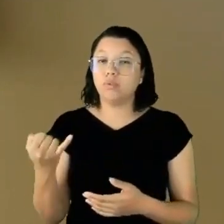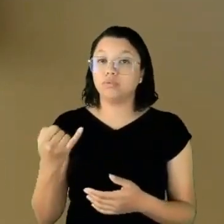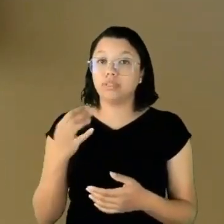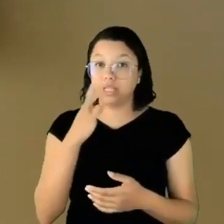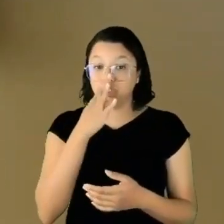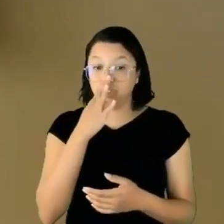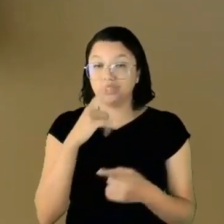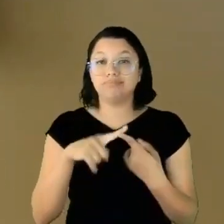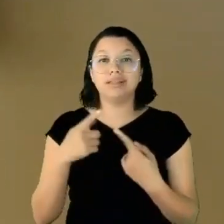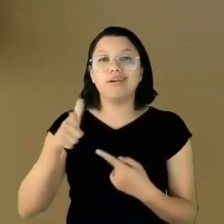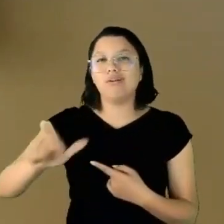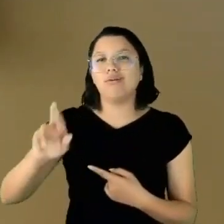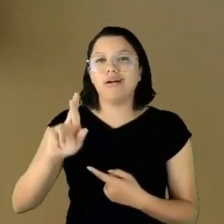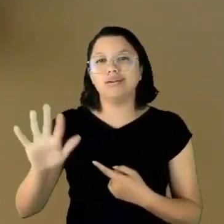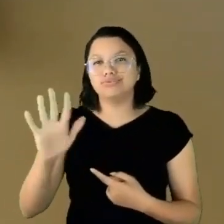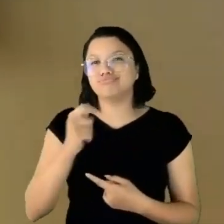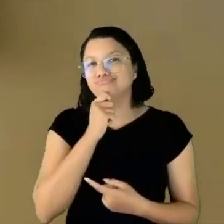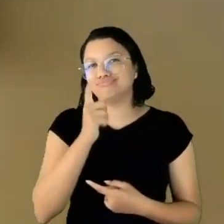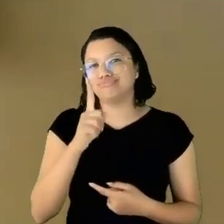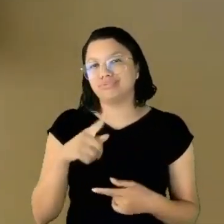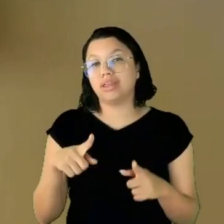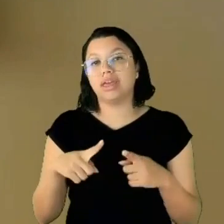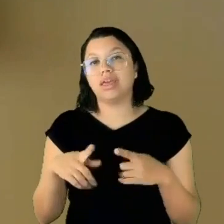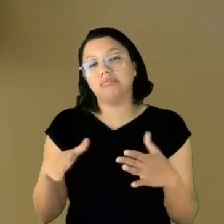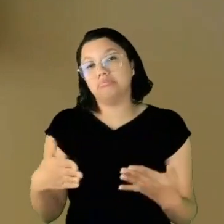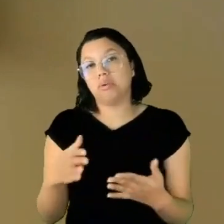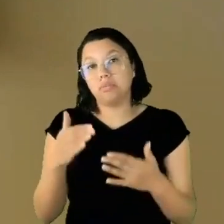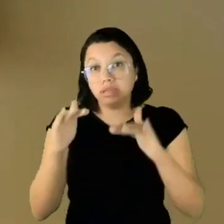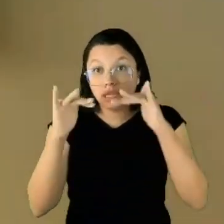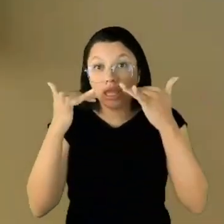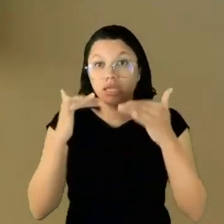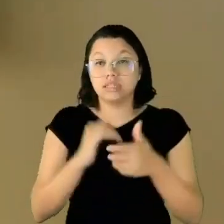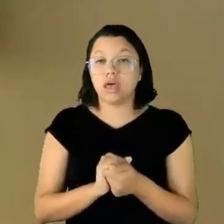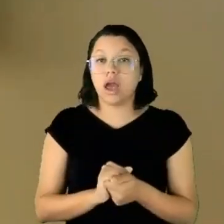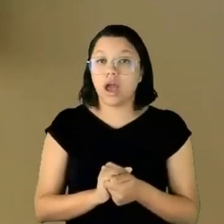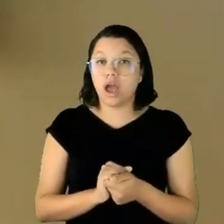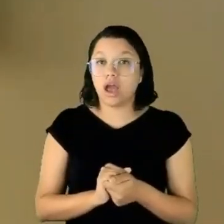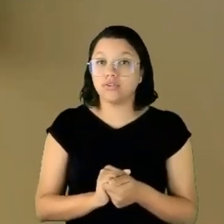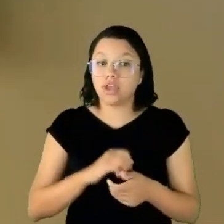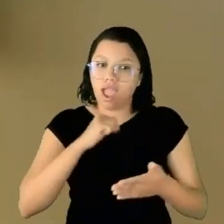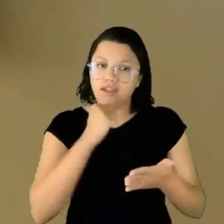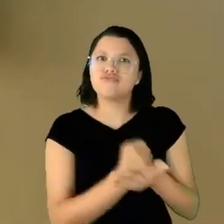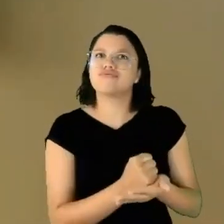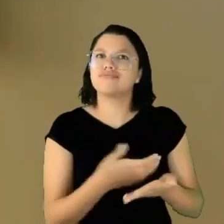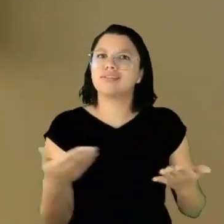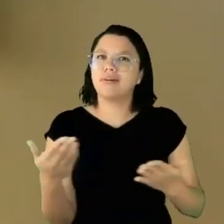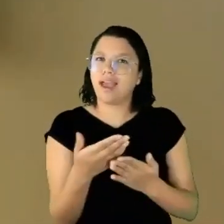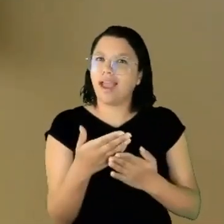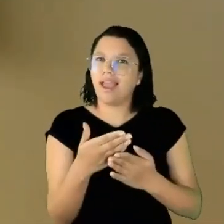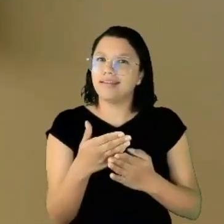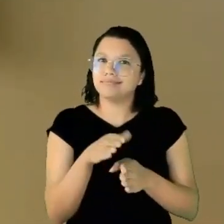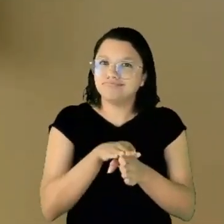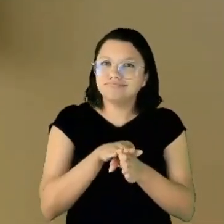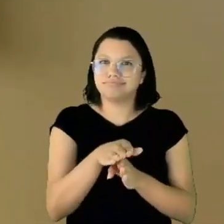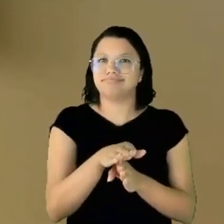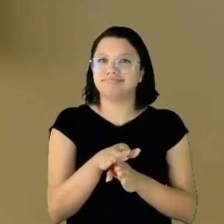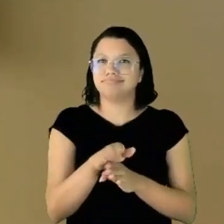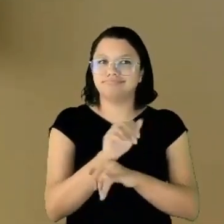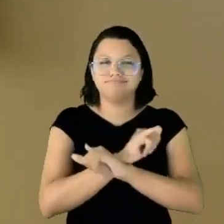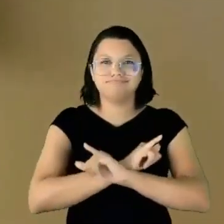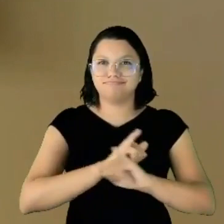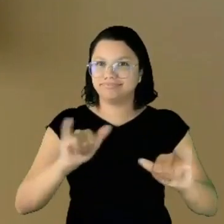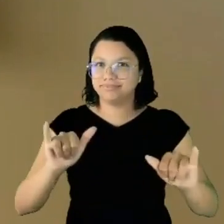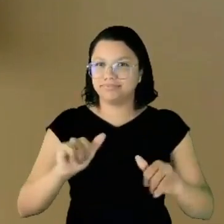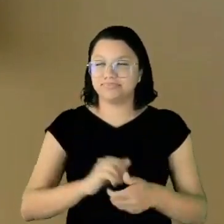curso e as outras regiões ainda não tem então eu acho que seria interessante e deixo registrada essa sugestão pública aqui